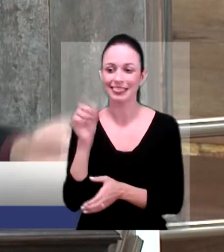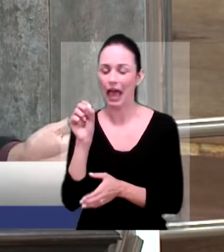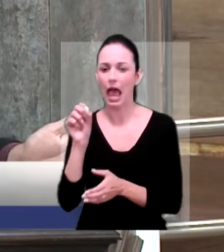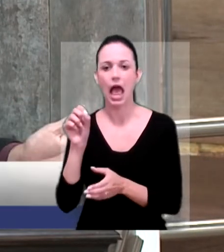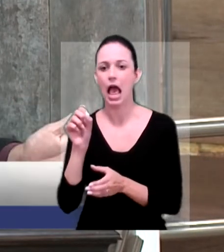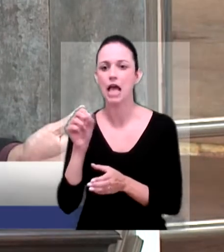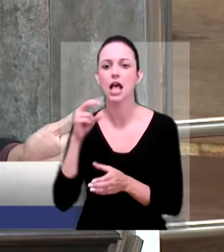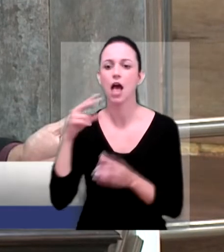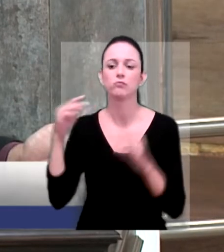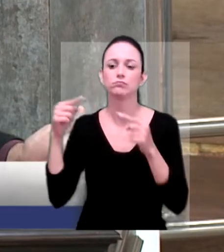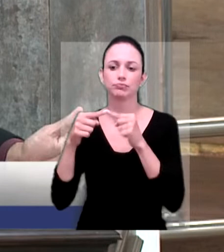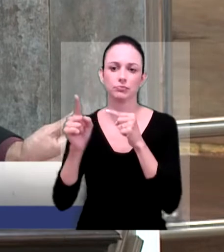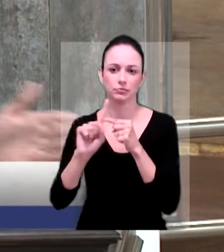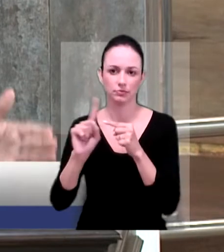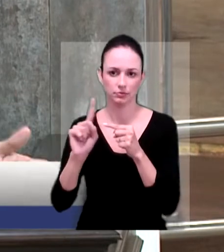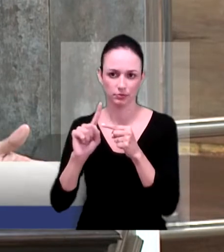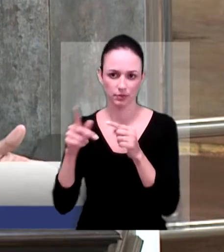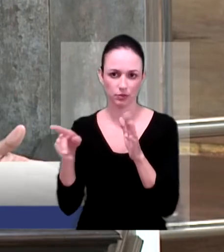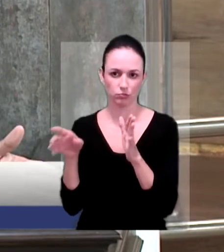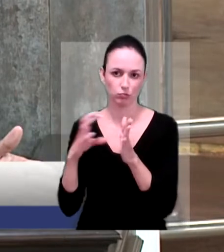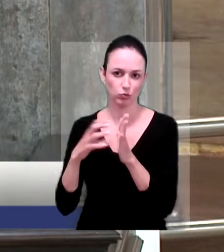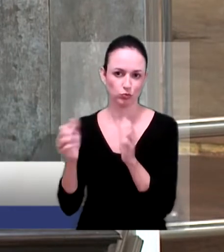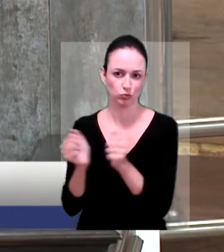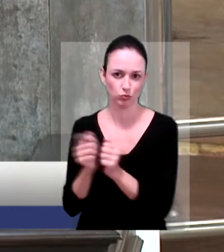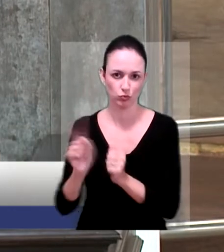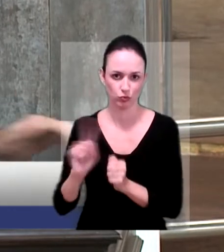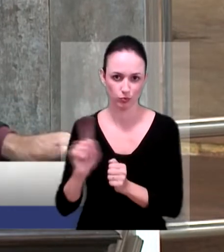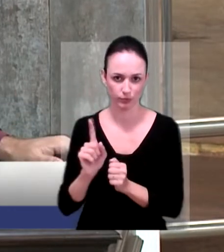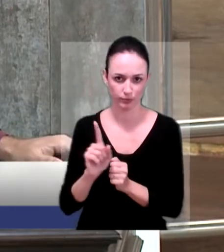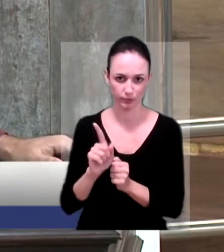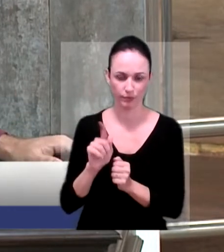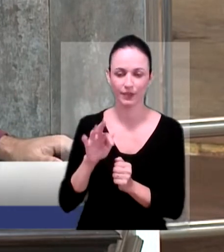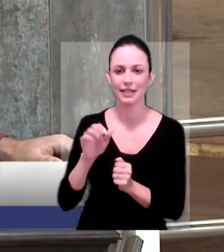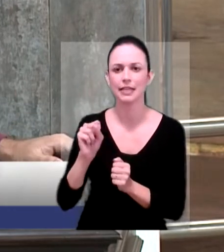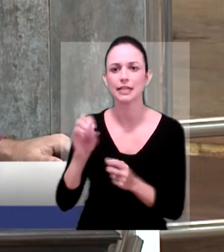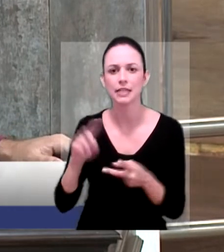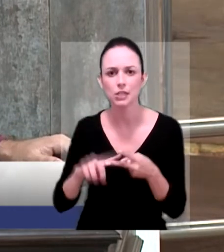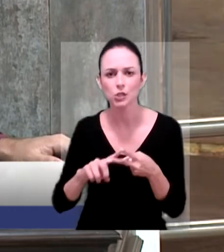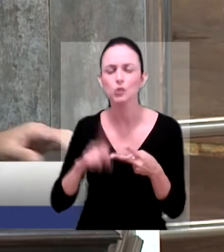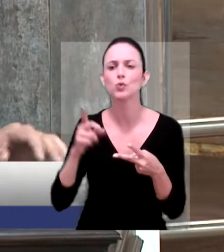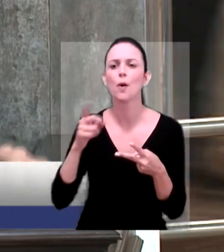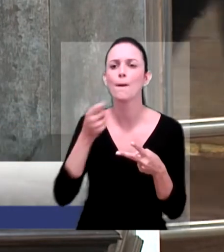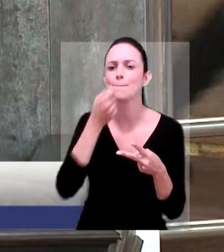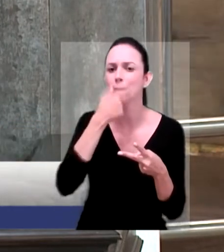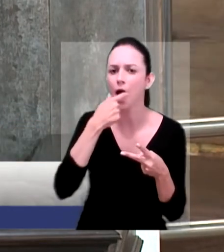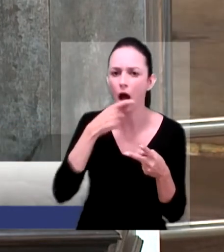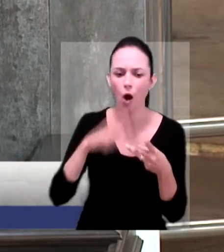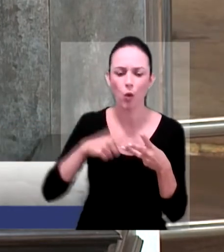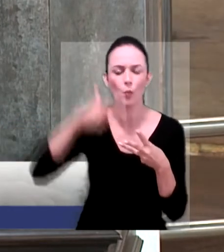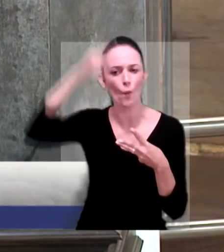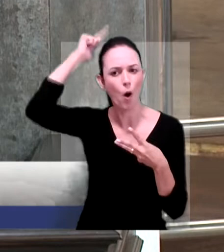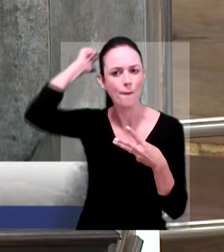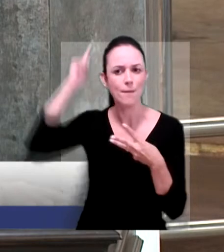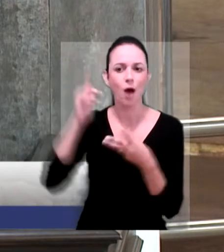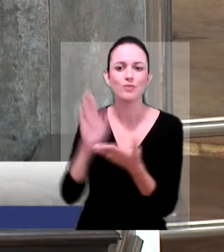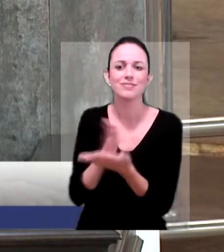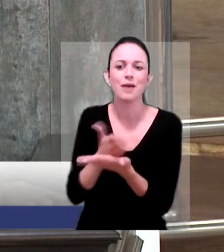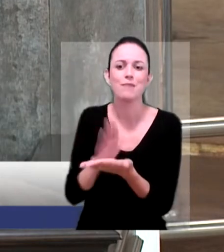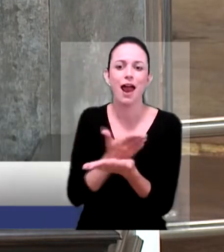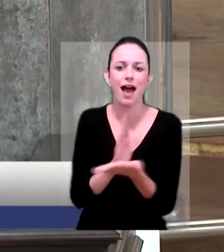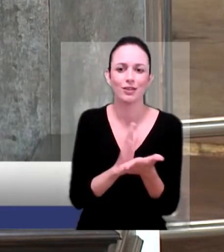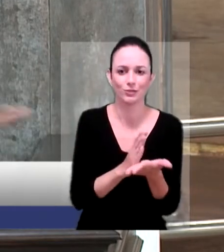entre o Griso, o Paulo de Tarso e o Eduardo Romão. Então foi difícil conversar